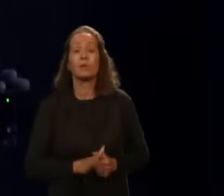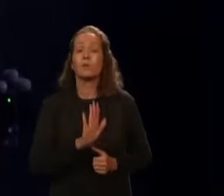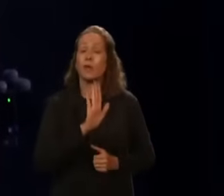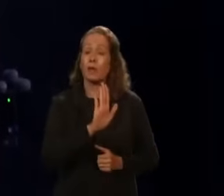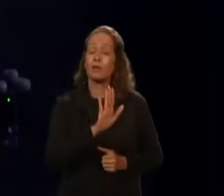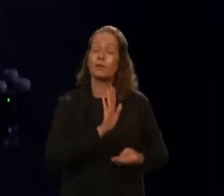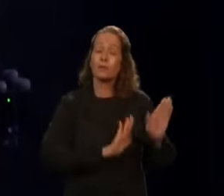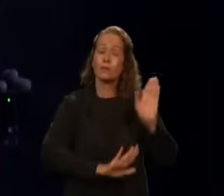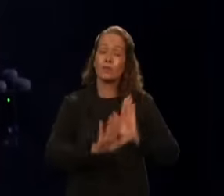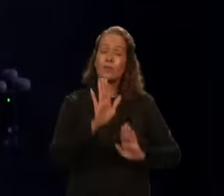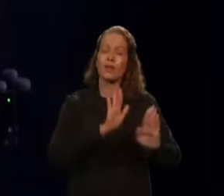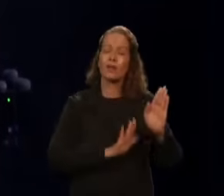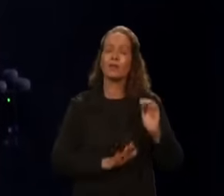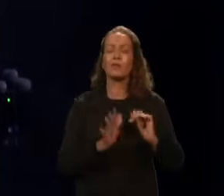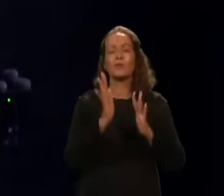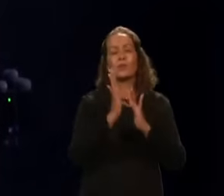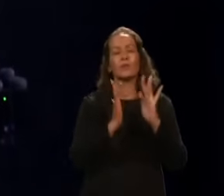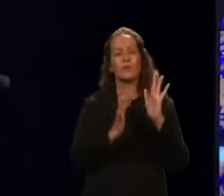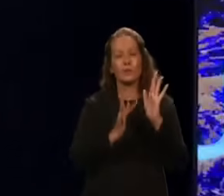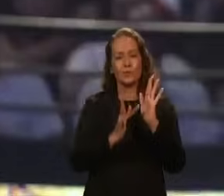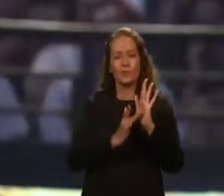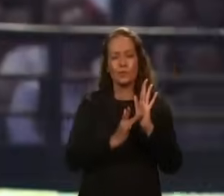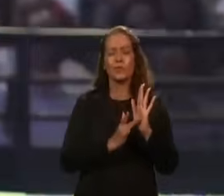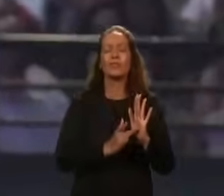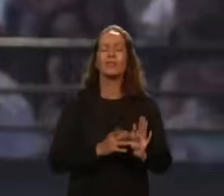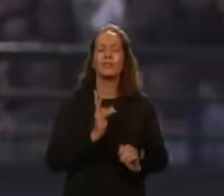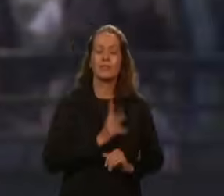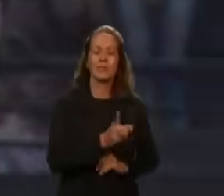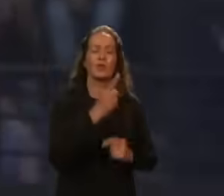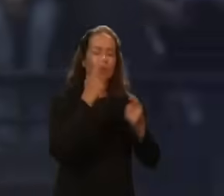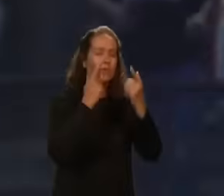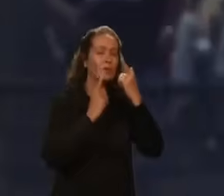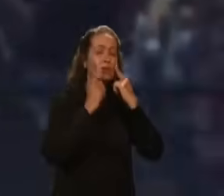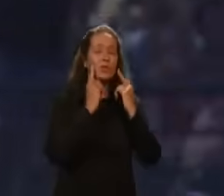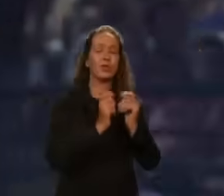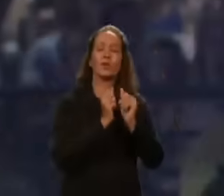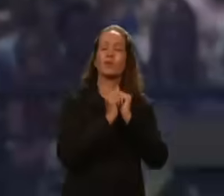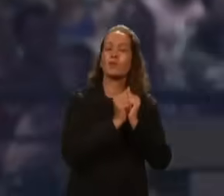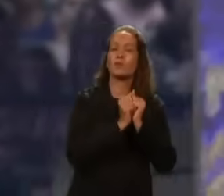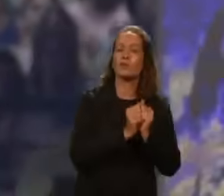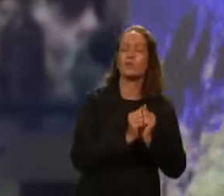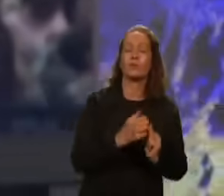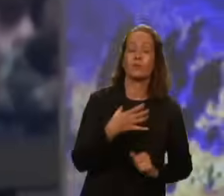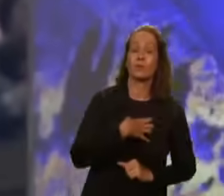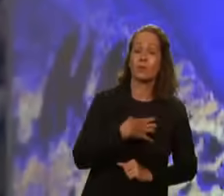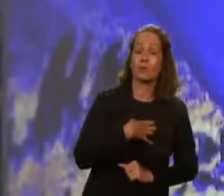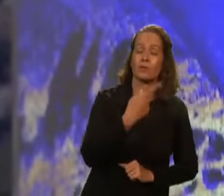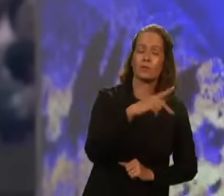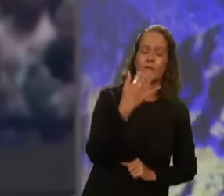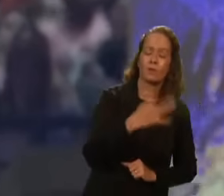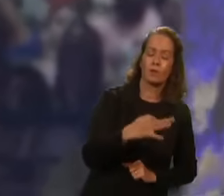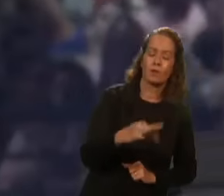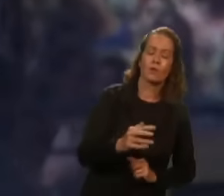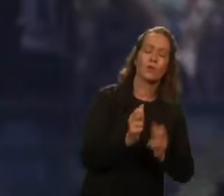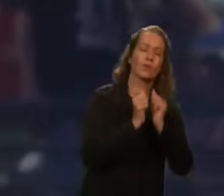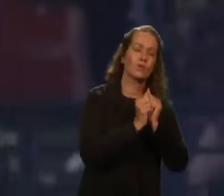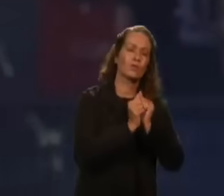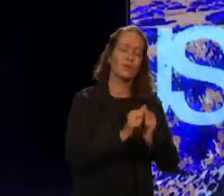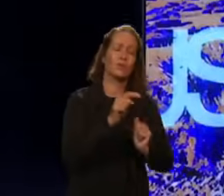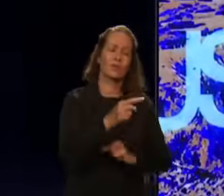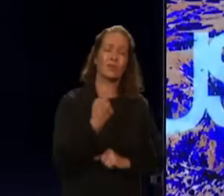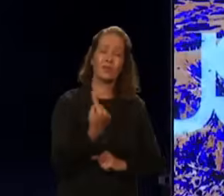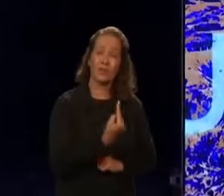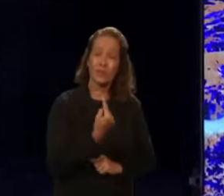engane, Ele chora junto com você, Ele sente sua dor junto com você. Você não está sozinho num